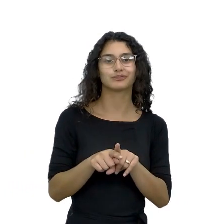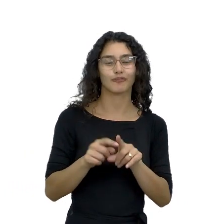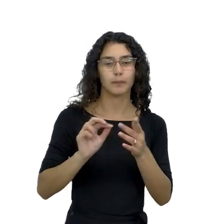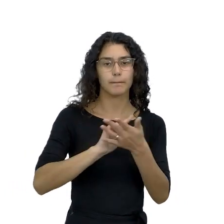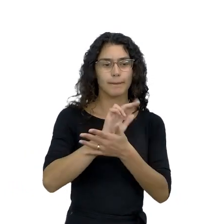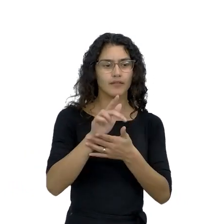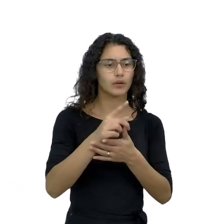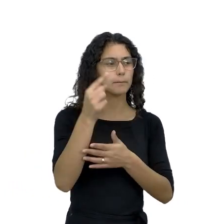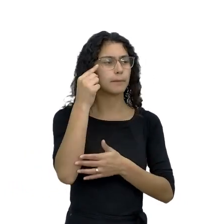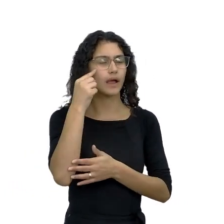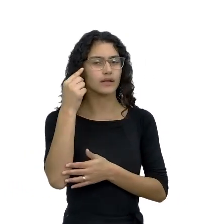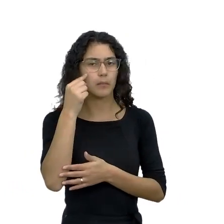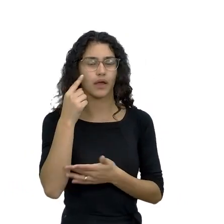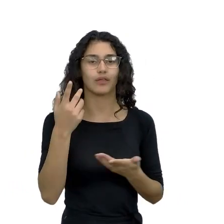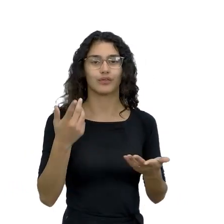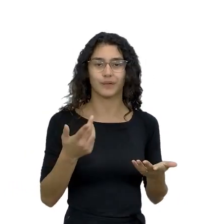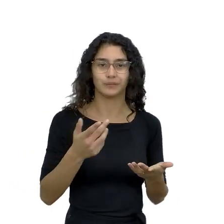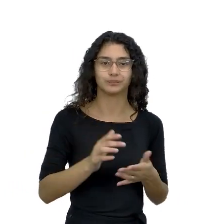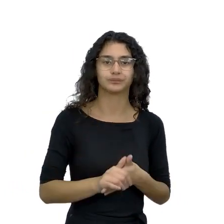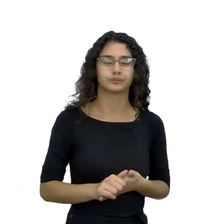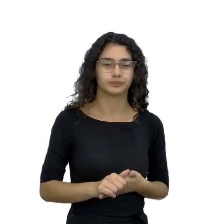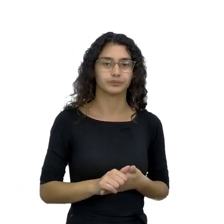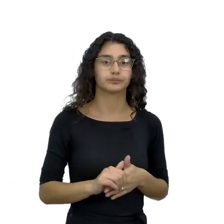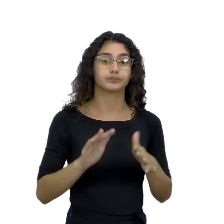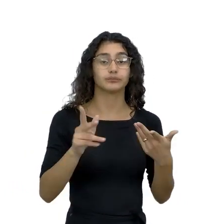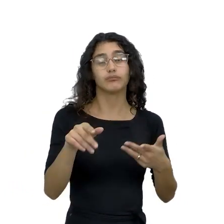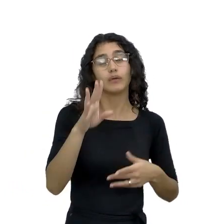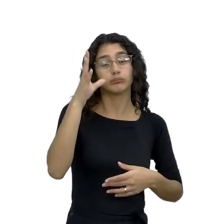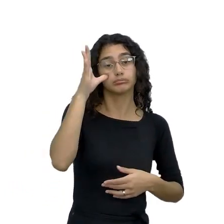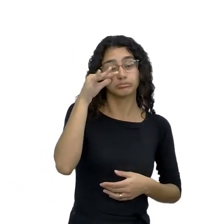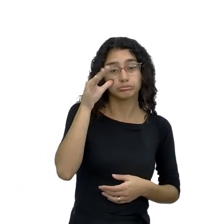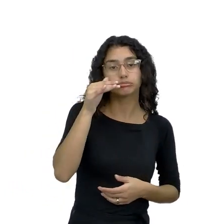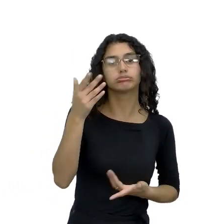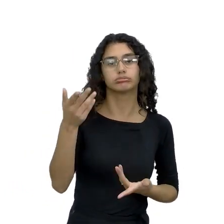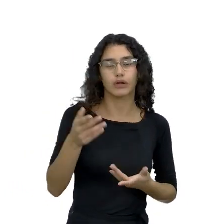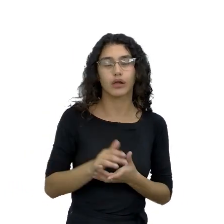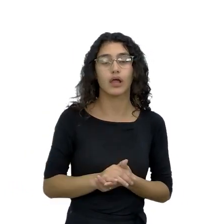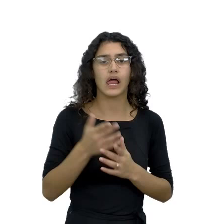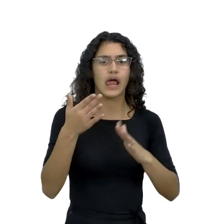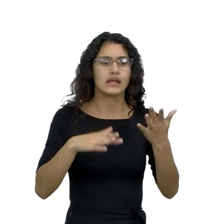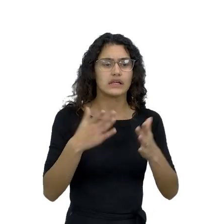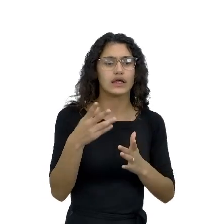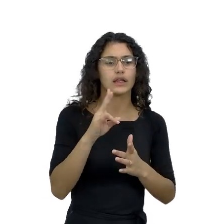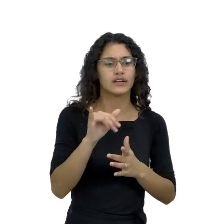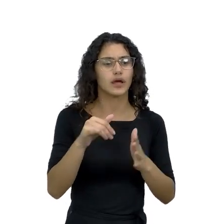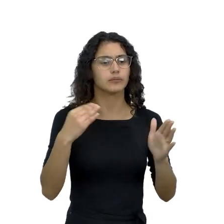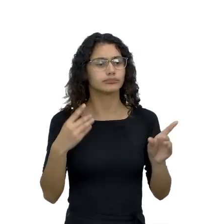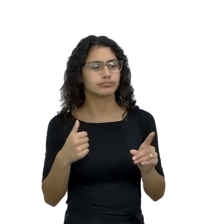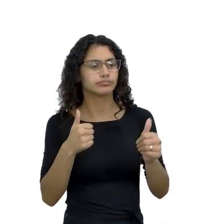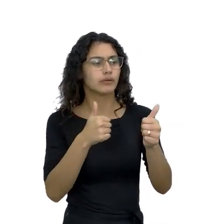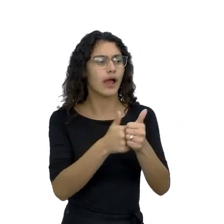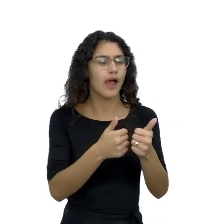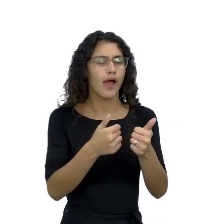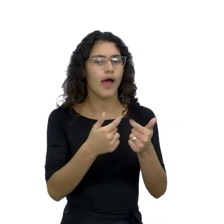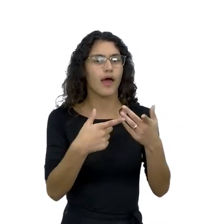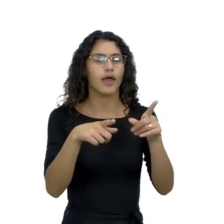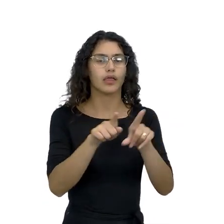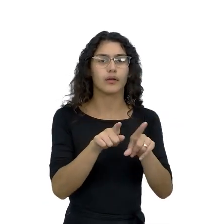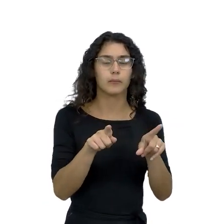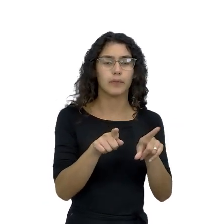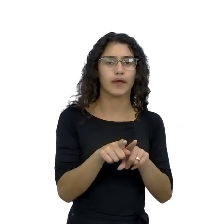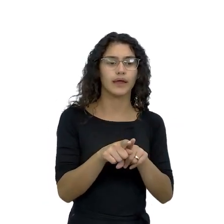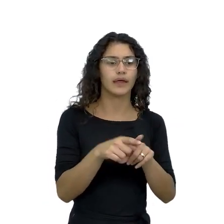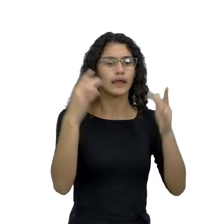várias cabeças também, né? Então é muito interessante isso. Às vezes eles vão chegar até mesmo